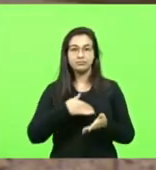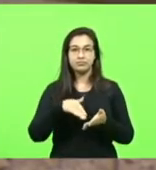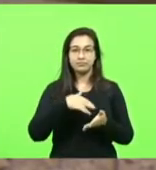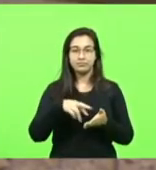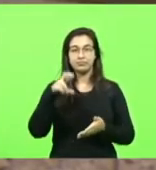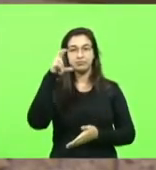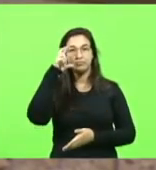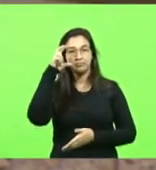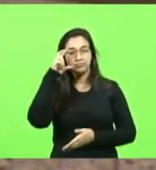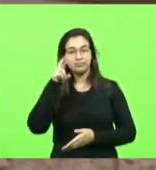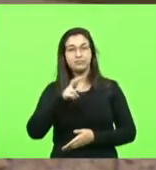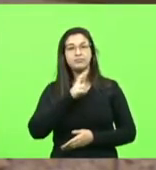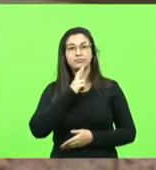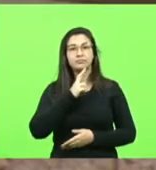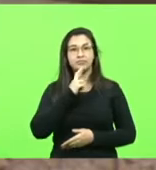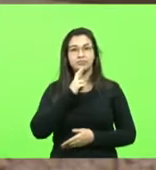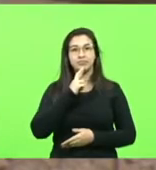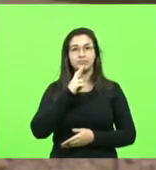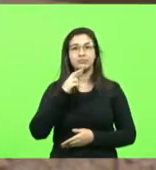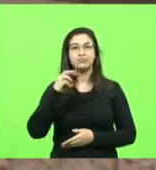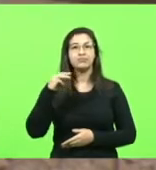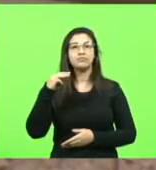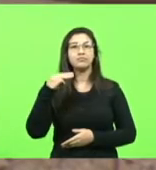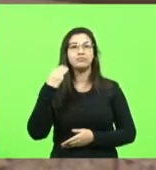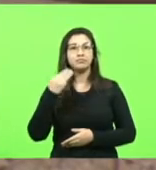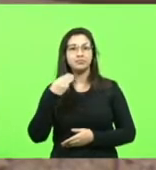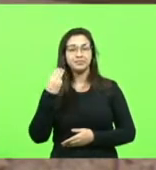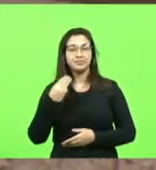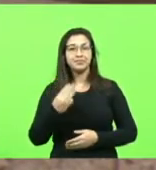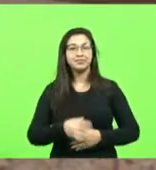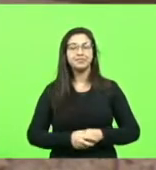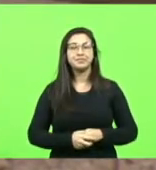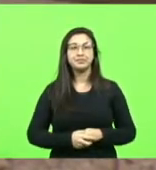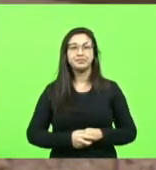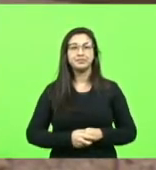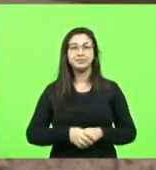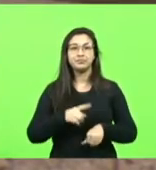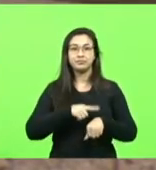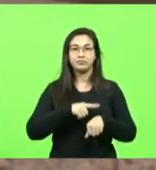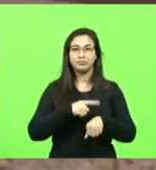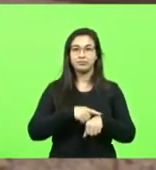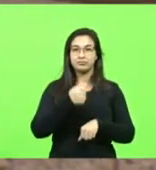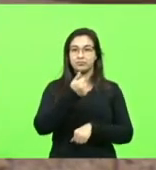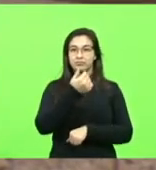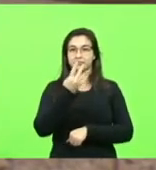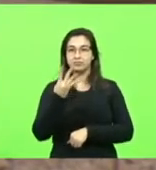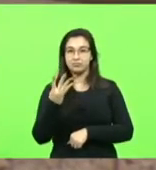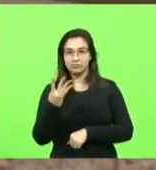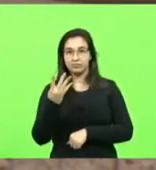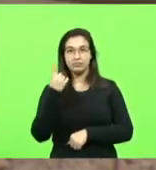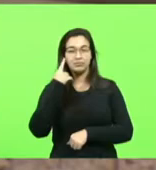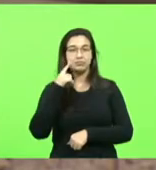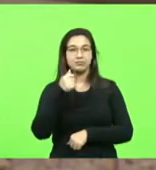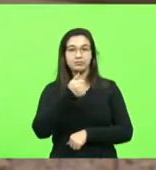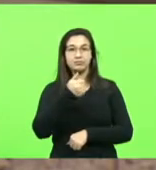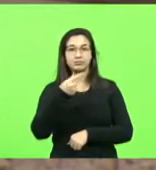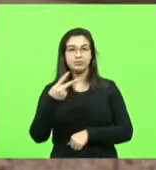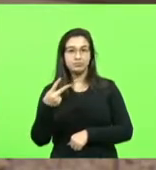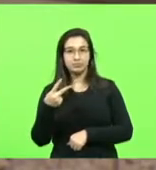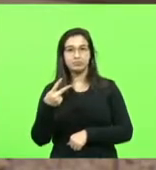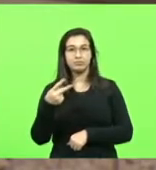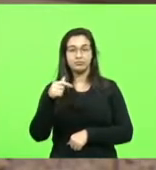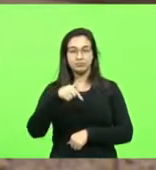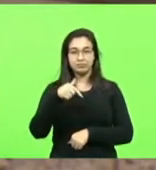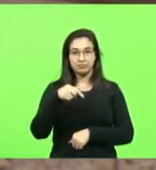Rodrigo Minotto, Márcio Machado, Adoc. Às 14 horas do dia 12 do mês de maio do ano de 2021, nessa